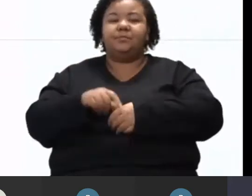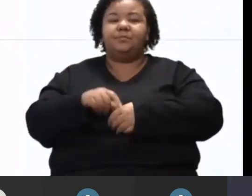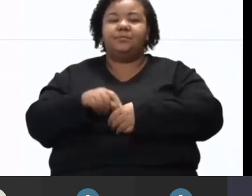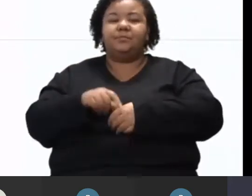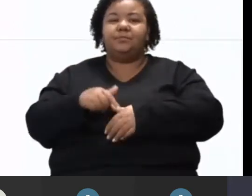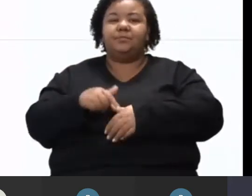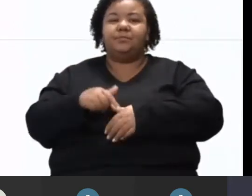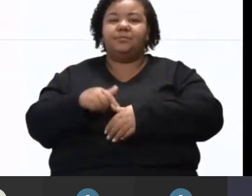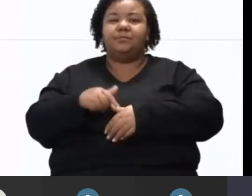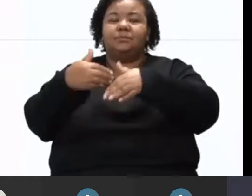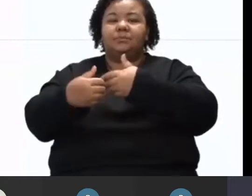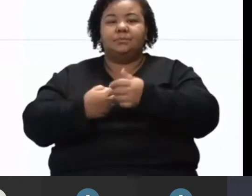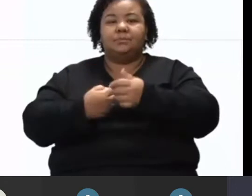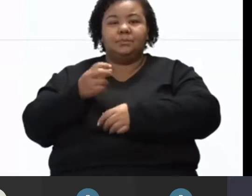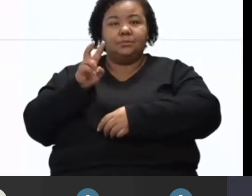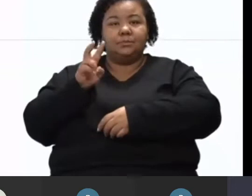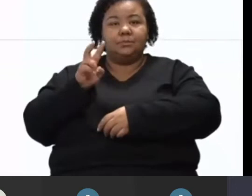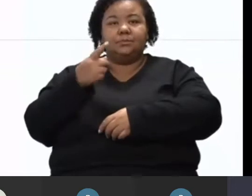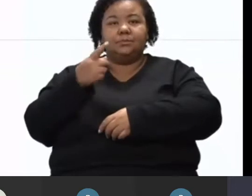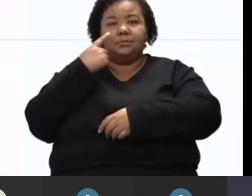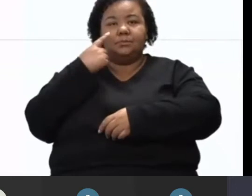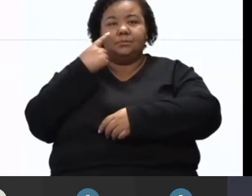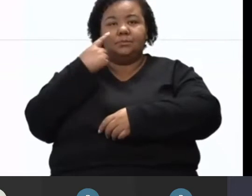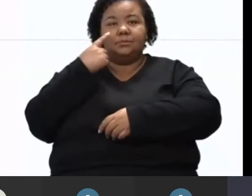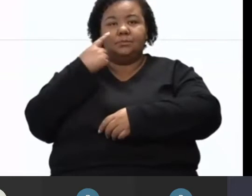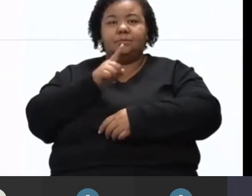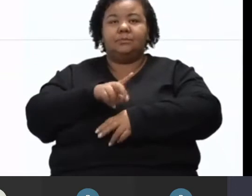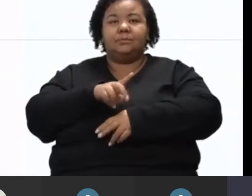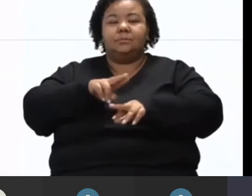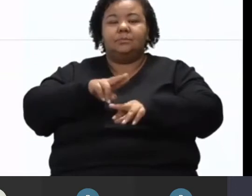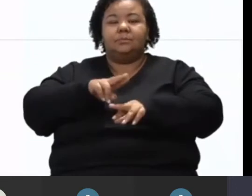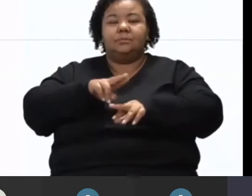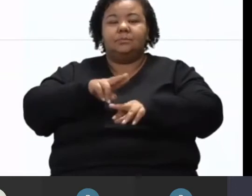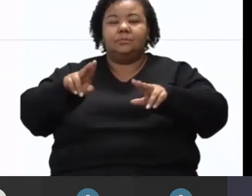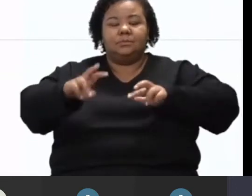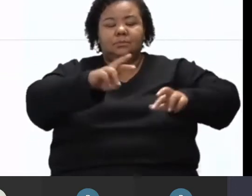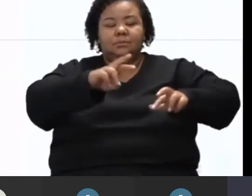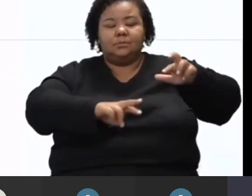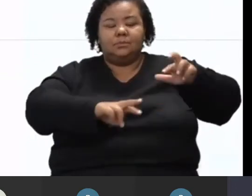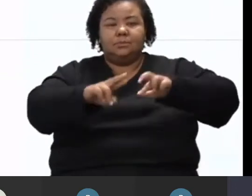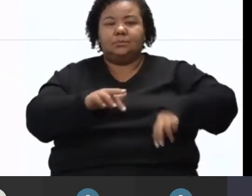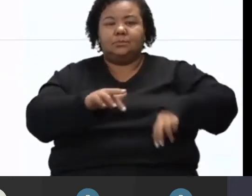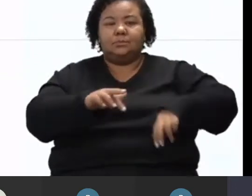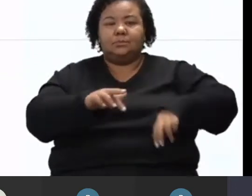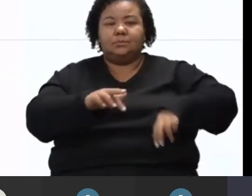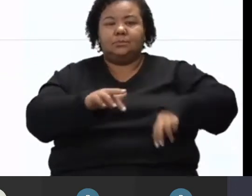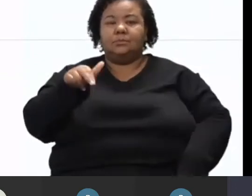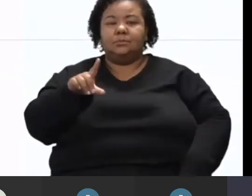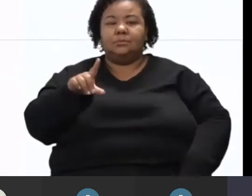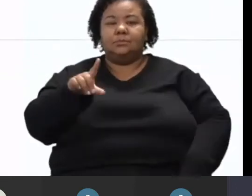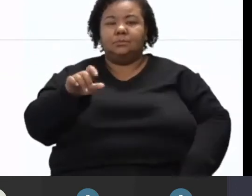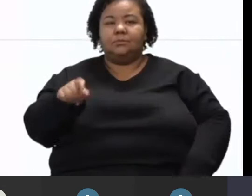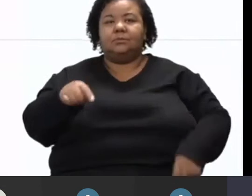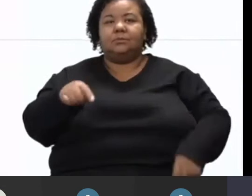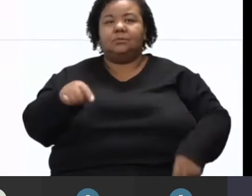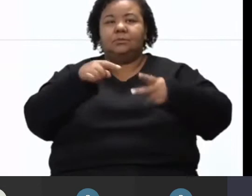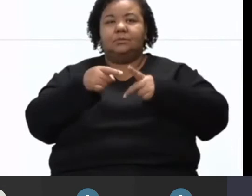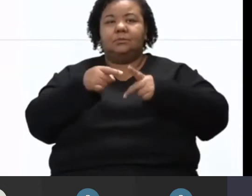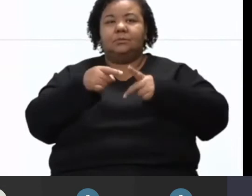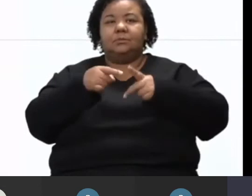No procedimento 2, nós vimos ali as diferenças das análises dos fungos, tanto da célula